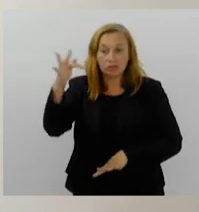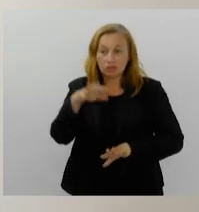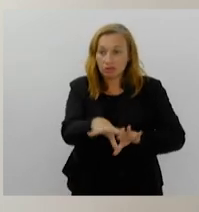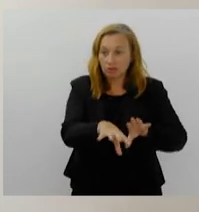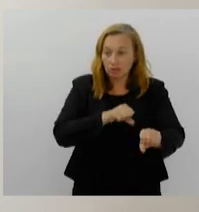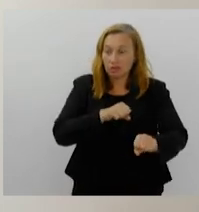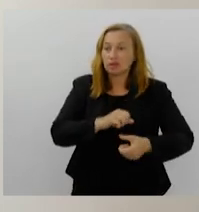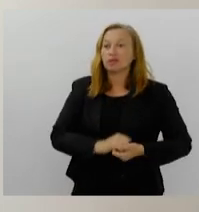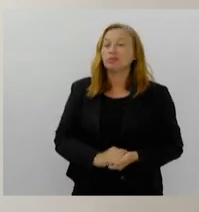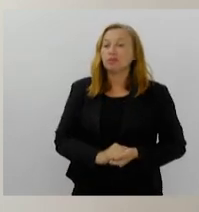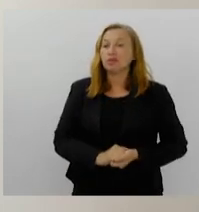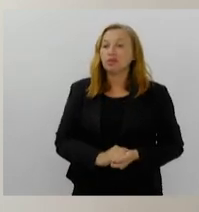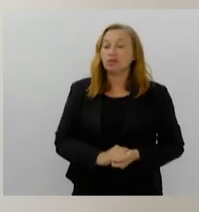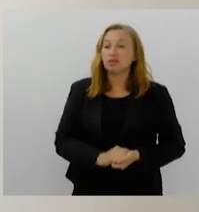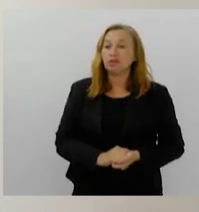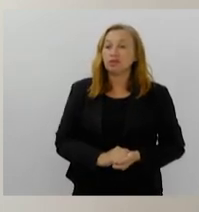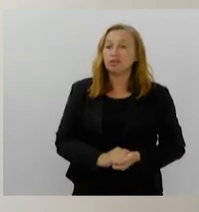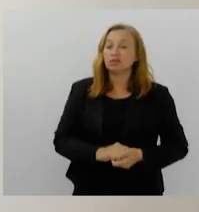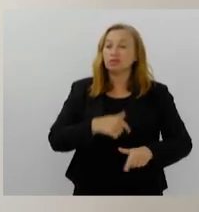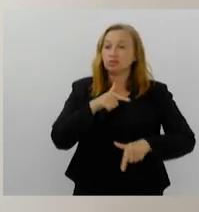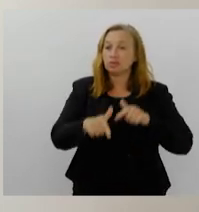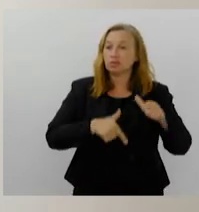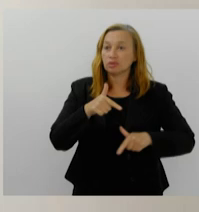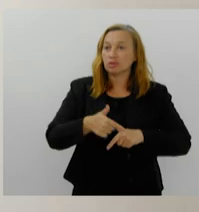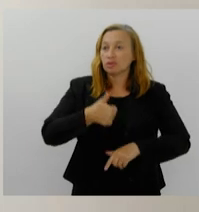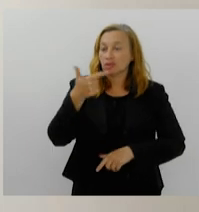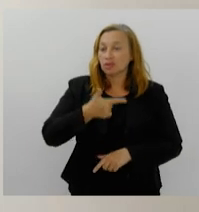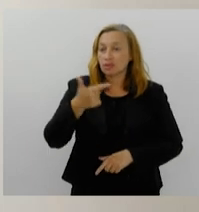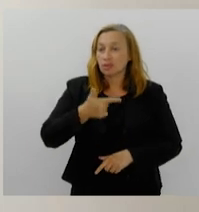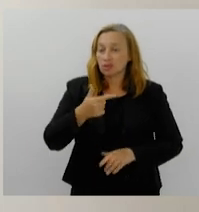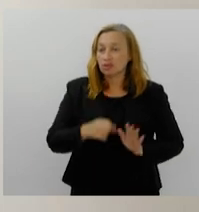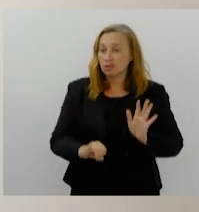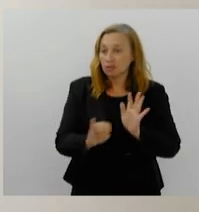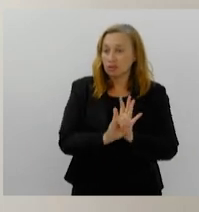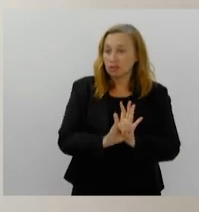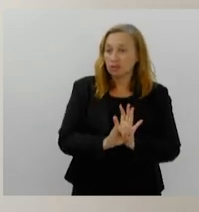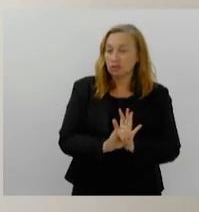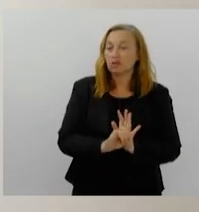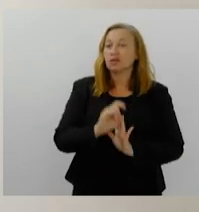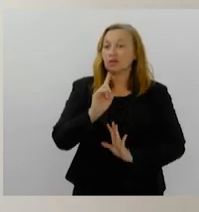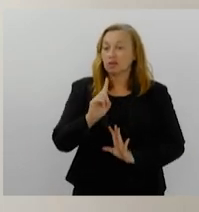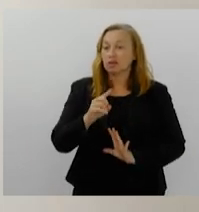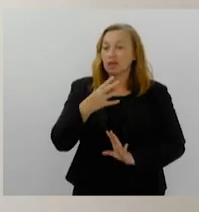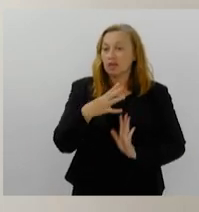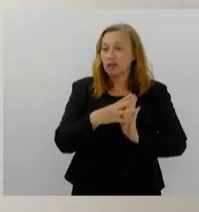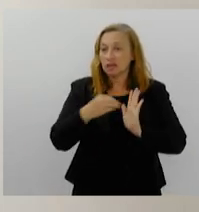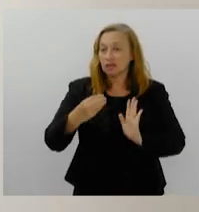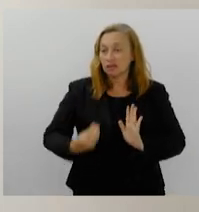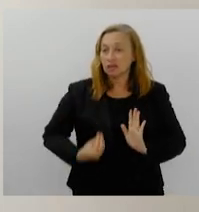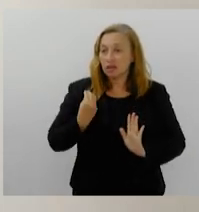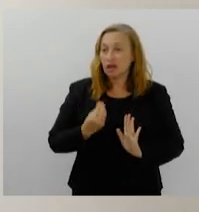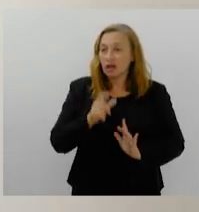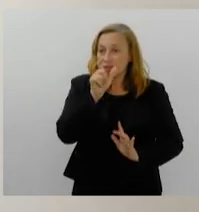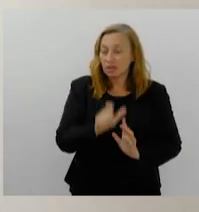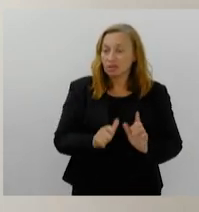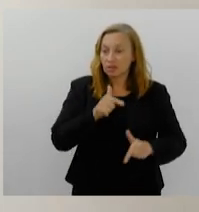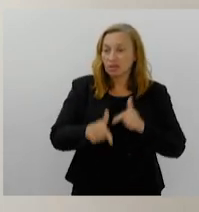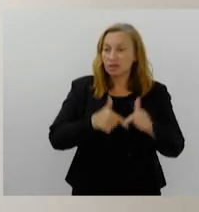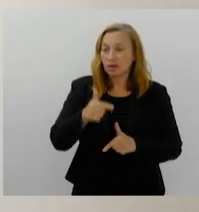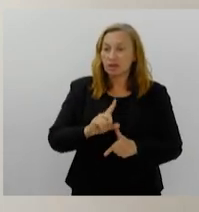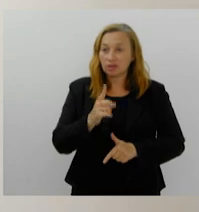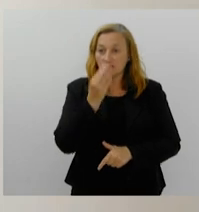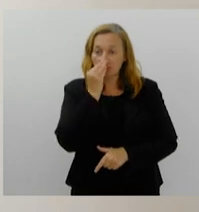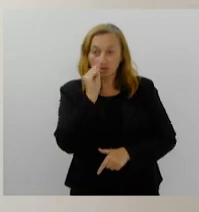formação. O trabalho é a segunda identidade e deve ser meio de vida. A pessoa que trabalha não é